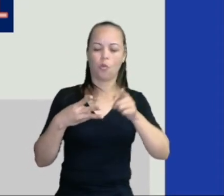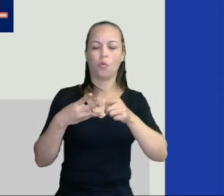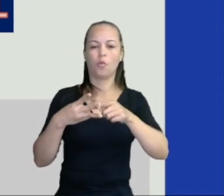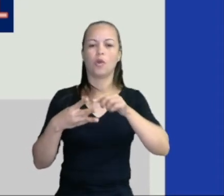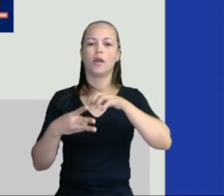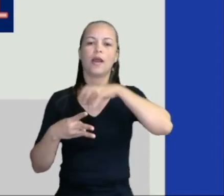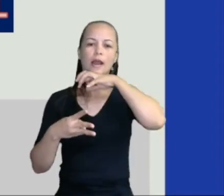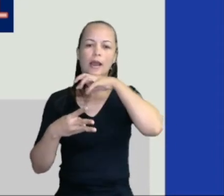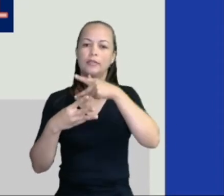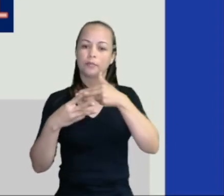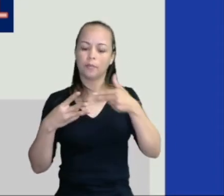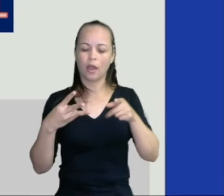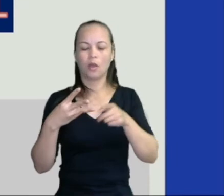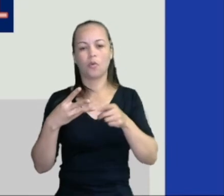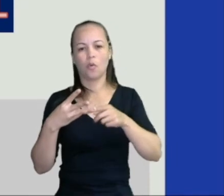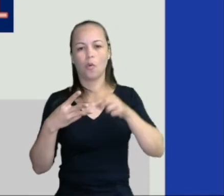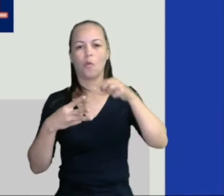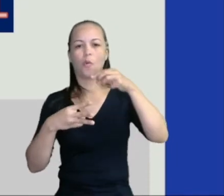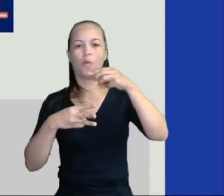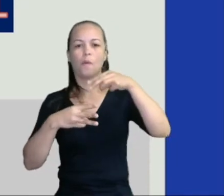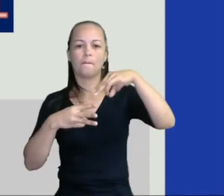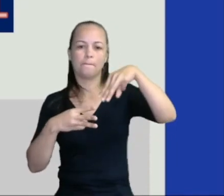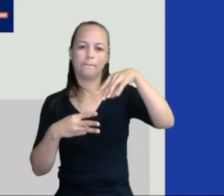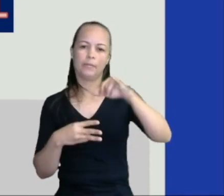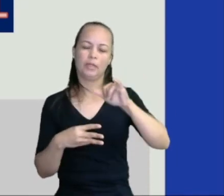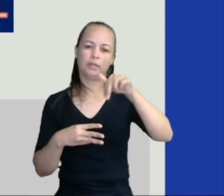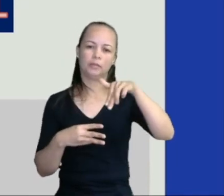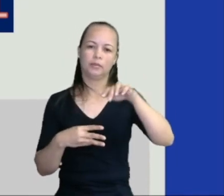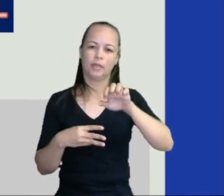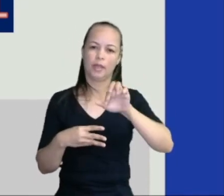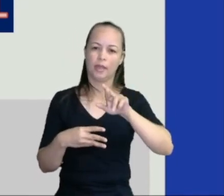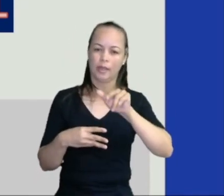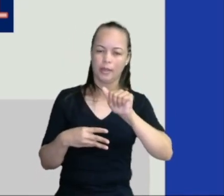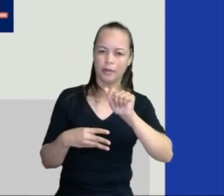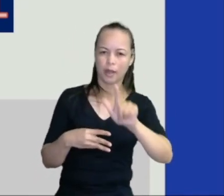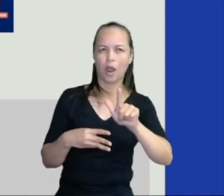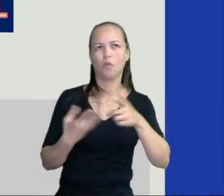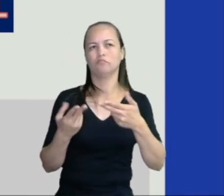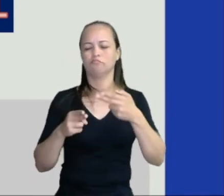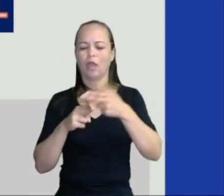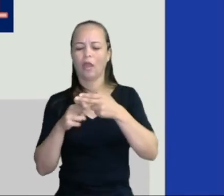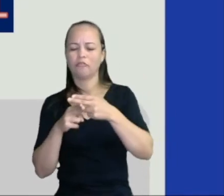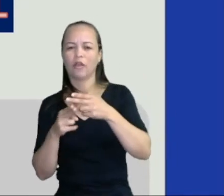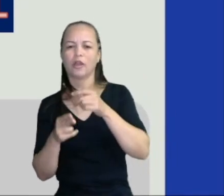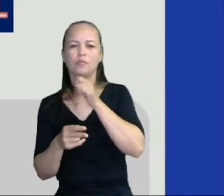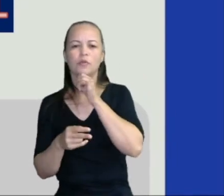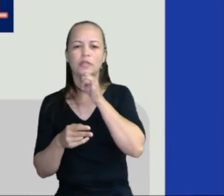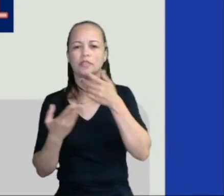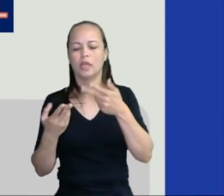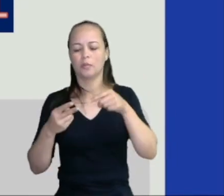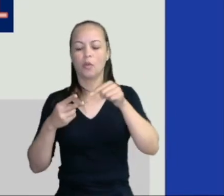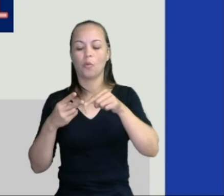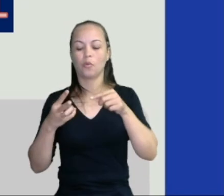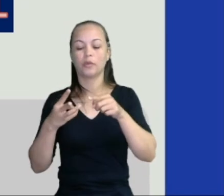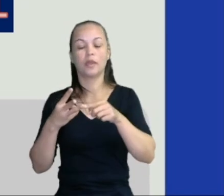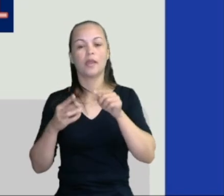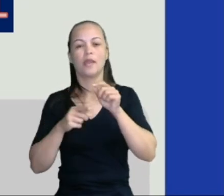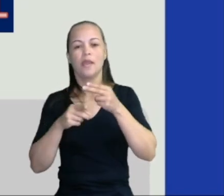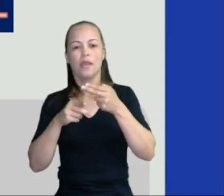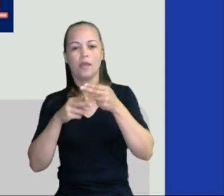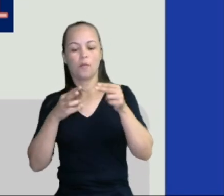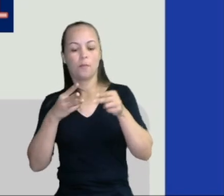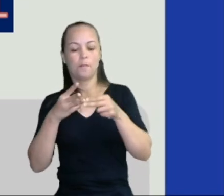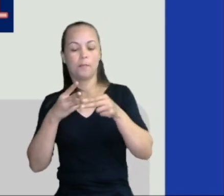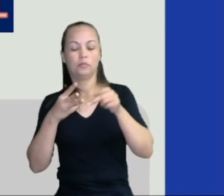ter origem mineral. A faca da sua cozinha tem origem mineral, porque vem dos minérios, da rocha, do ferro,